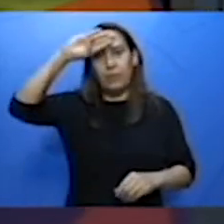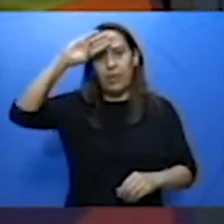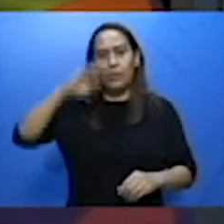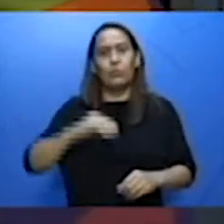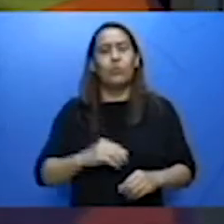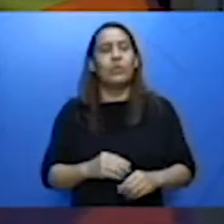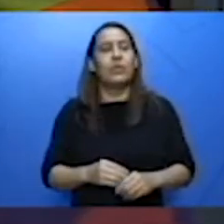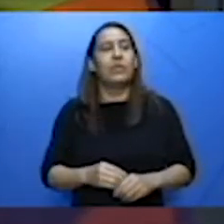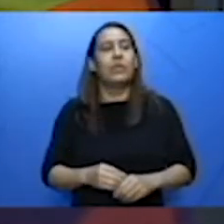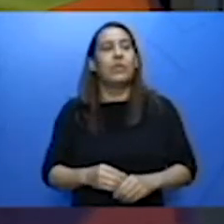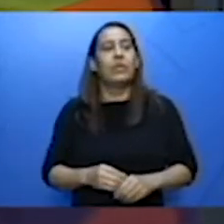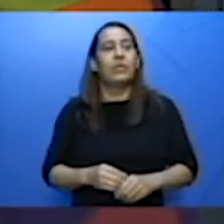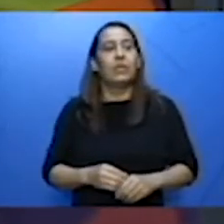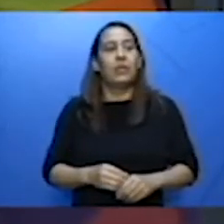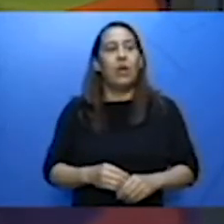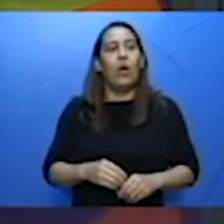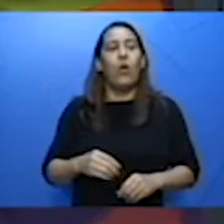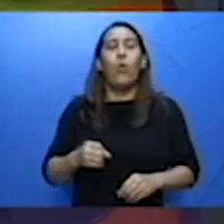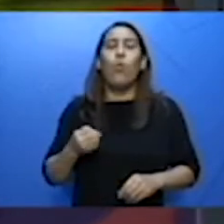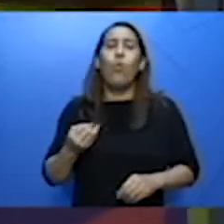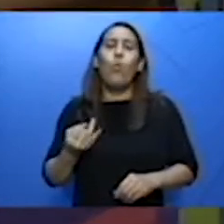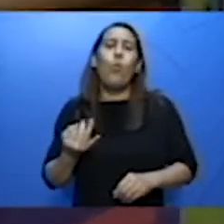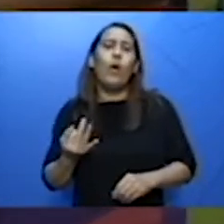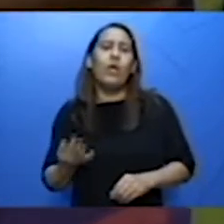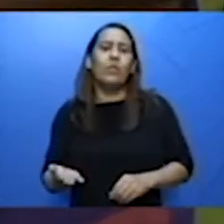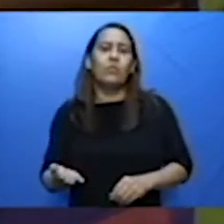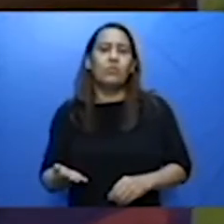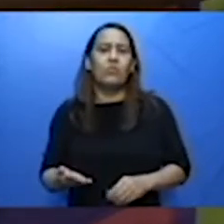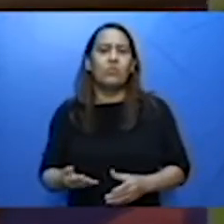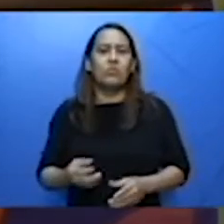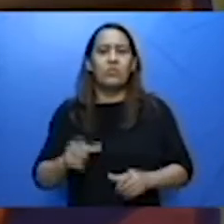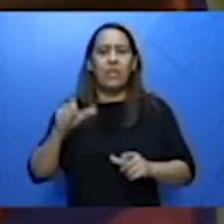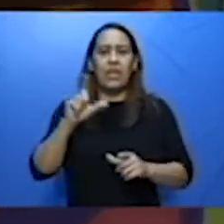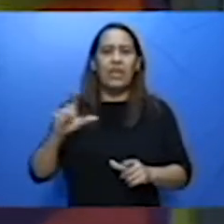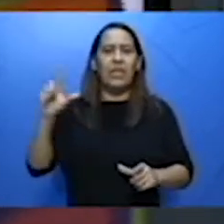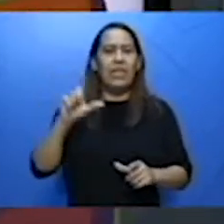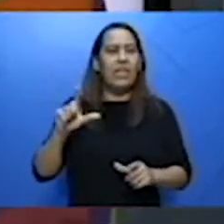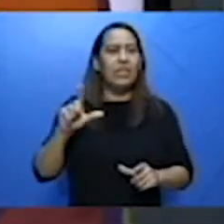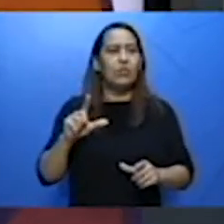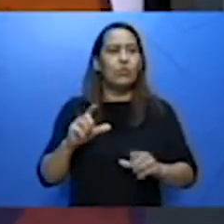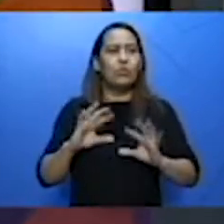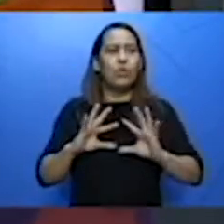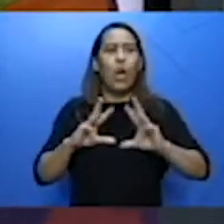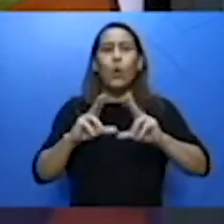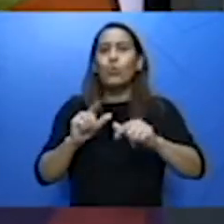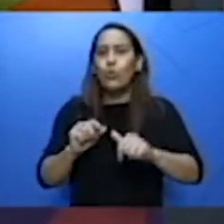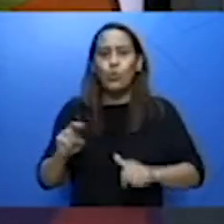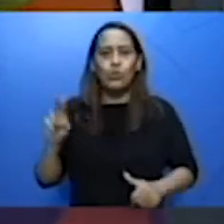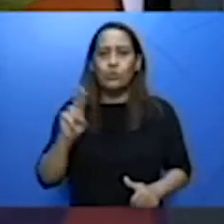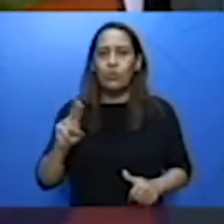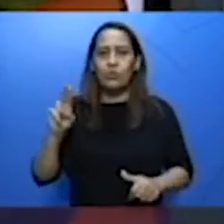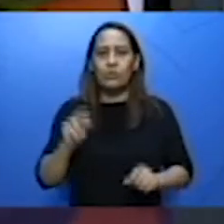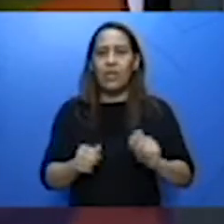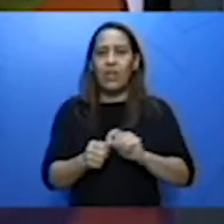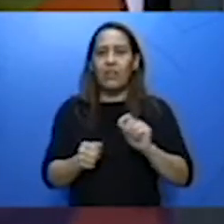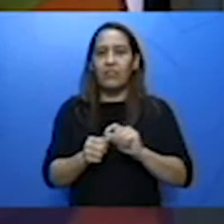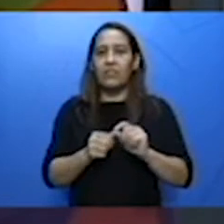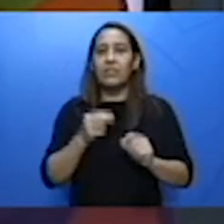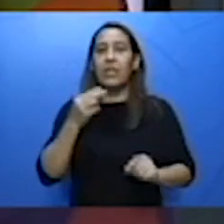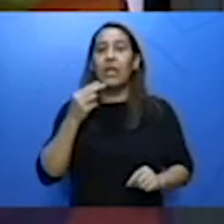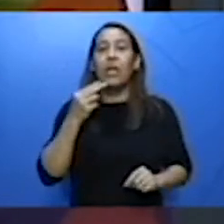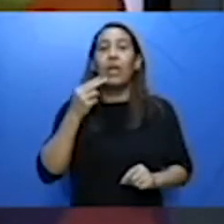em temperatura ambiente, que é a água normal, né? Quantos litros de água Melina usou ao todo? Olha